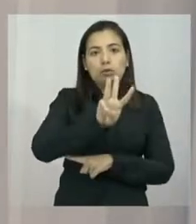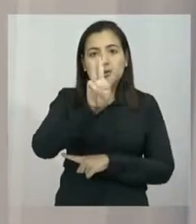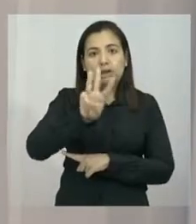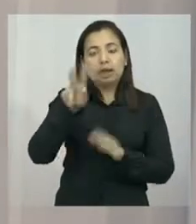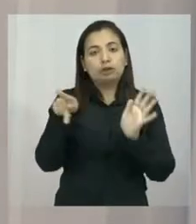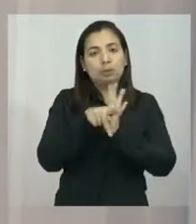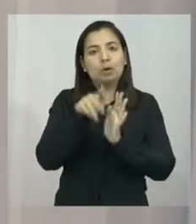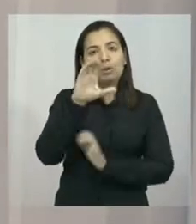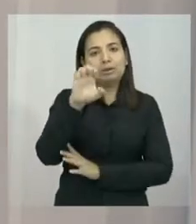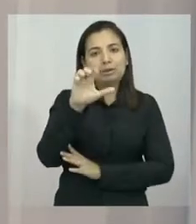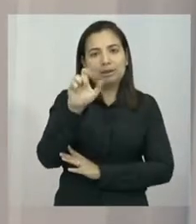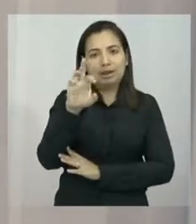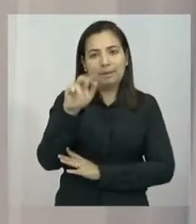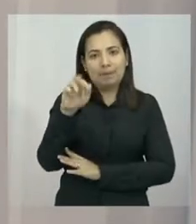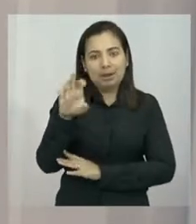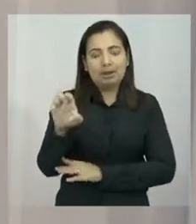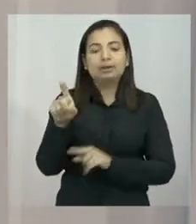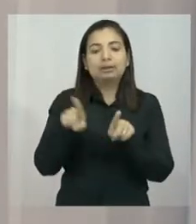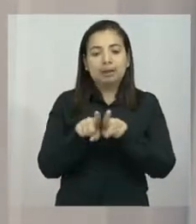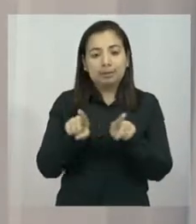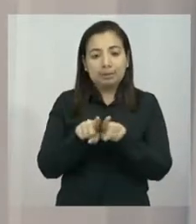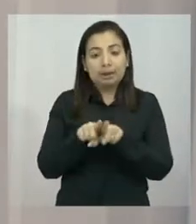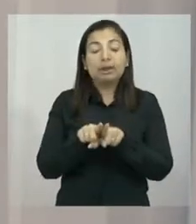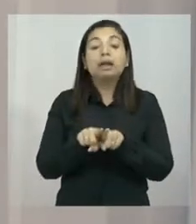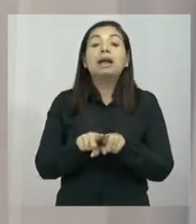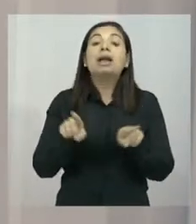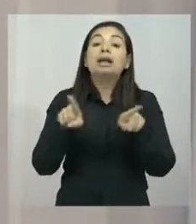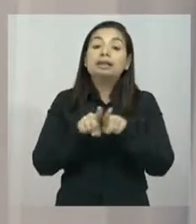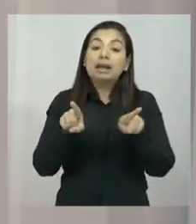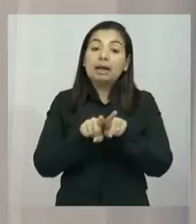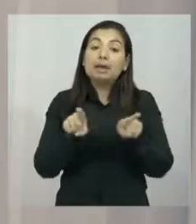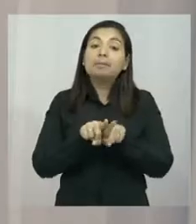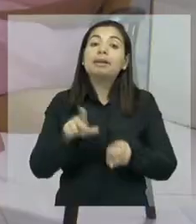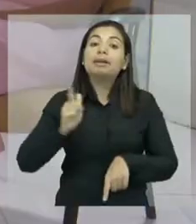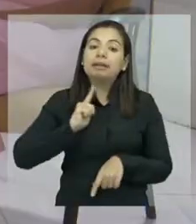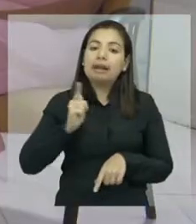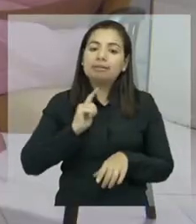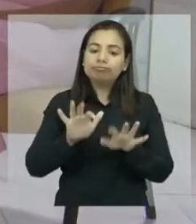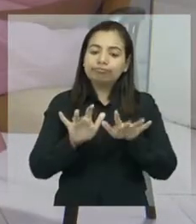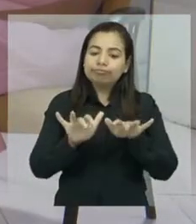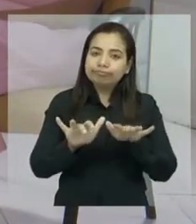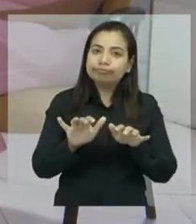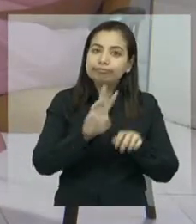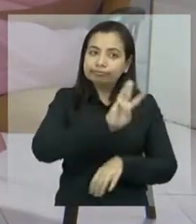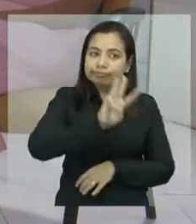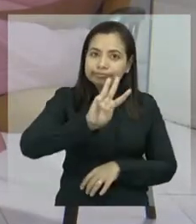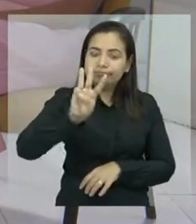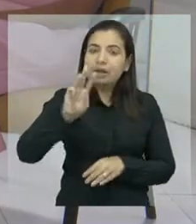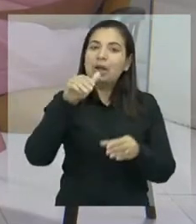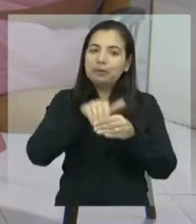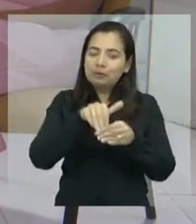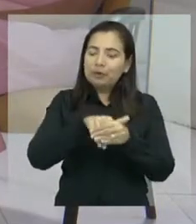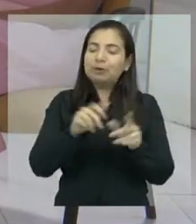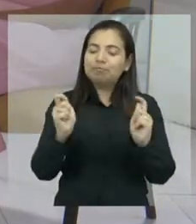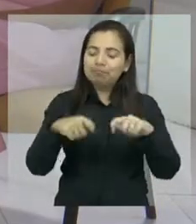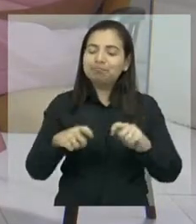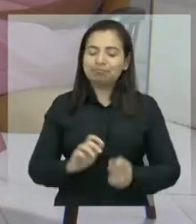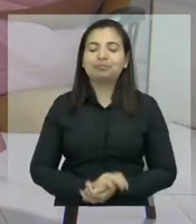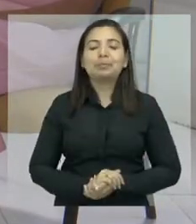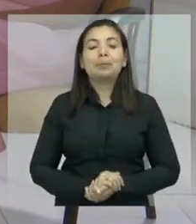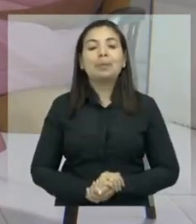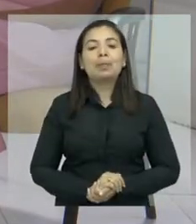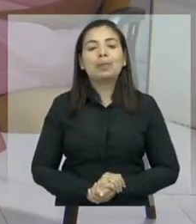Celebrar, eles podem entrar e acessar para poder estar votando. Muito bom. E na parte, assim,